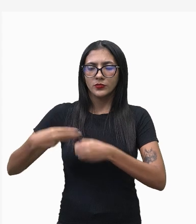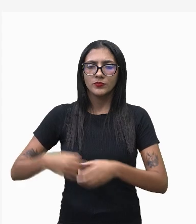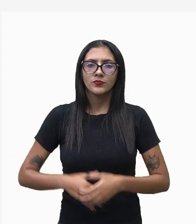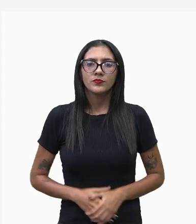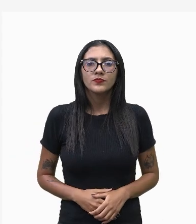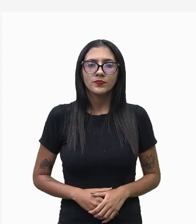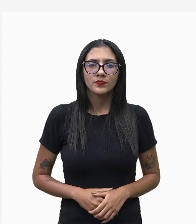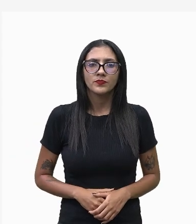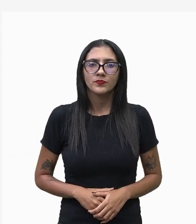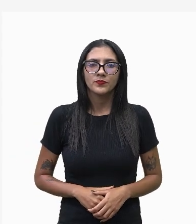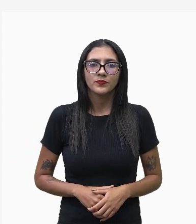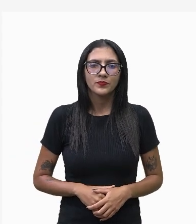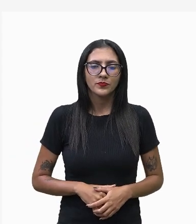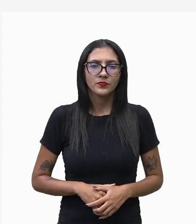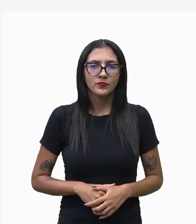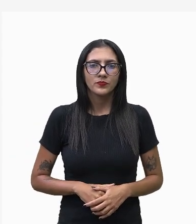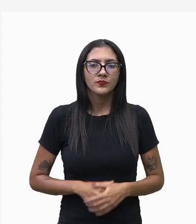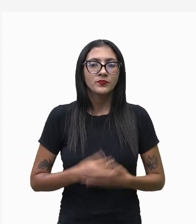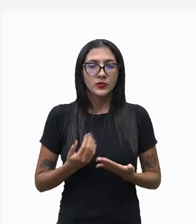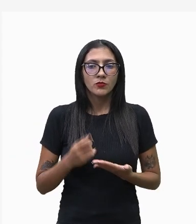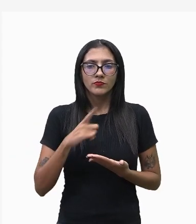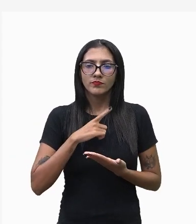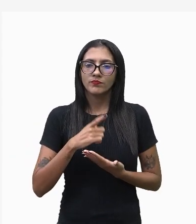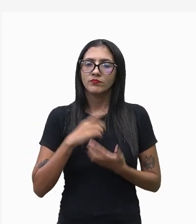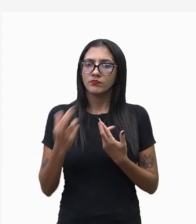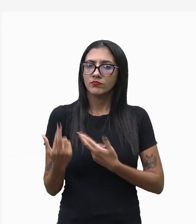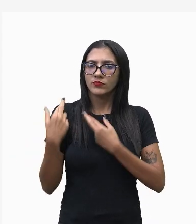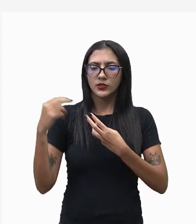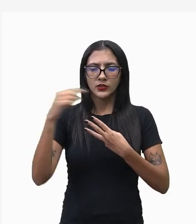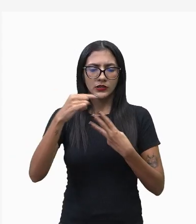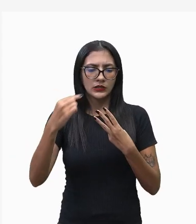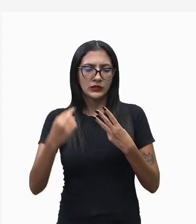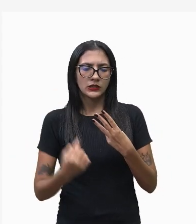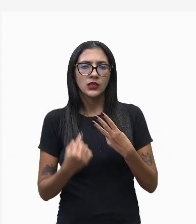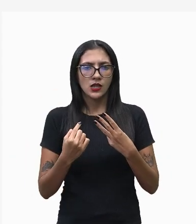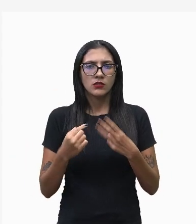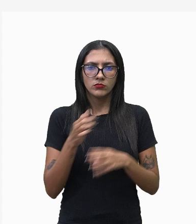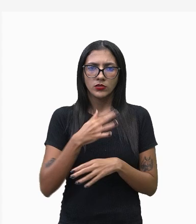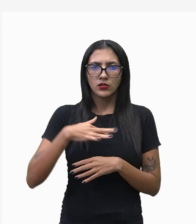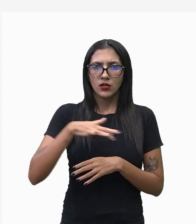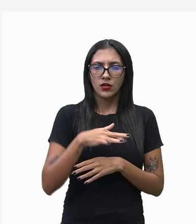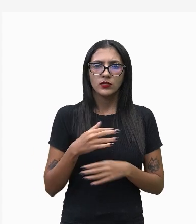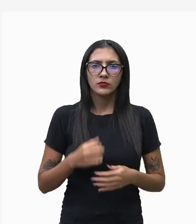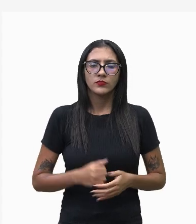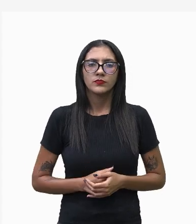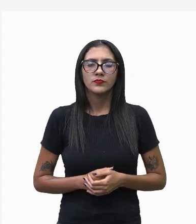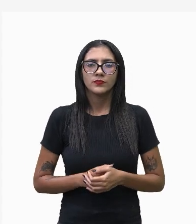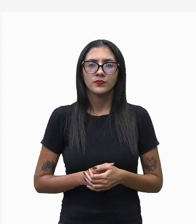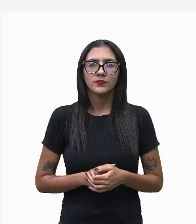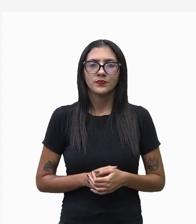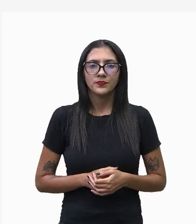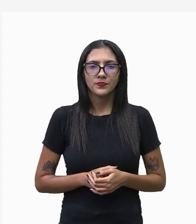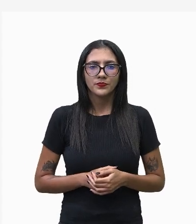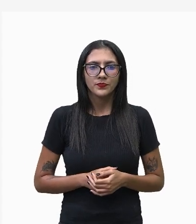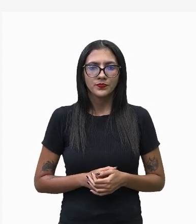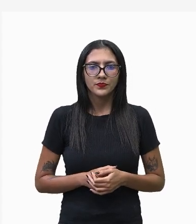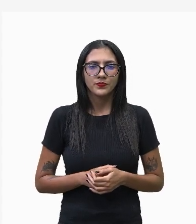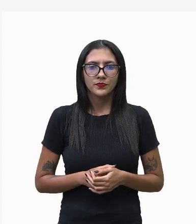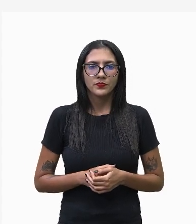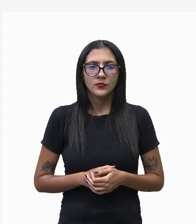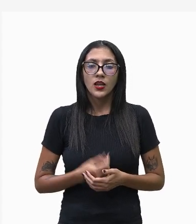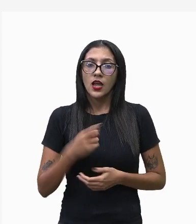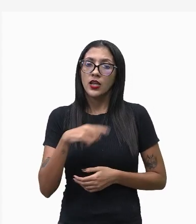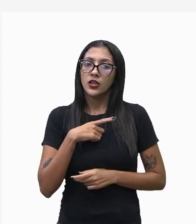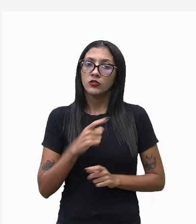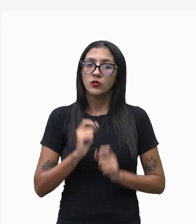Então existem unidades de conservação que estão aí nessas três esferas de legislação. Isso